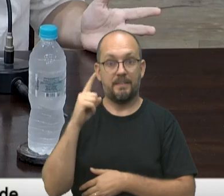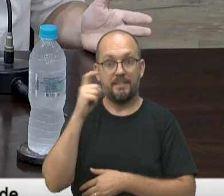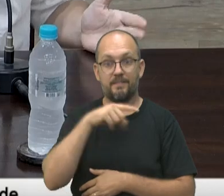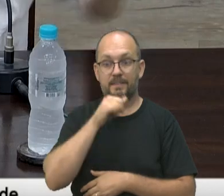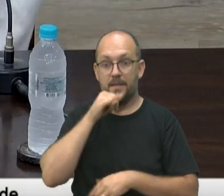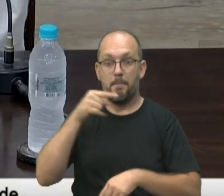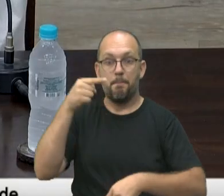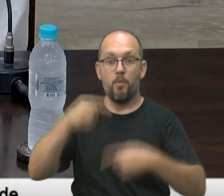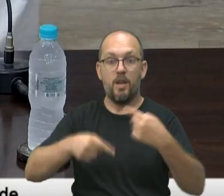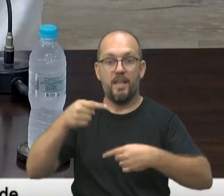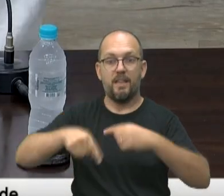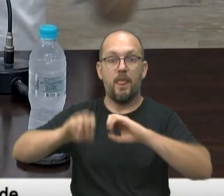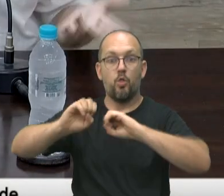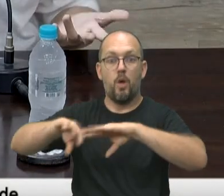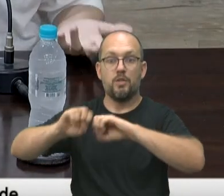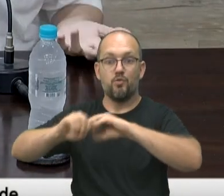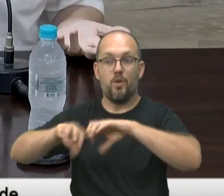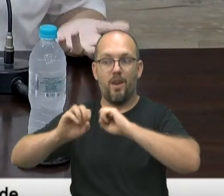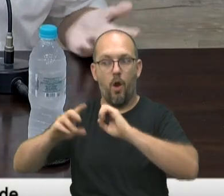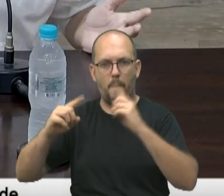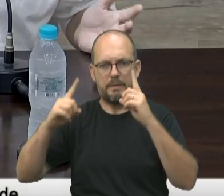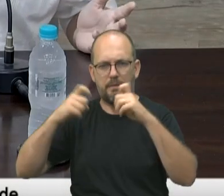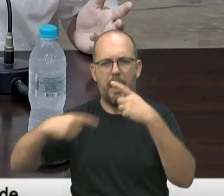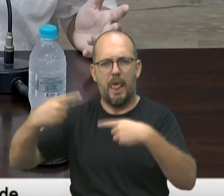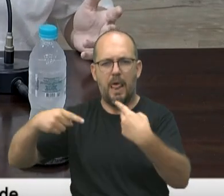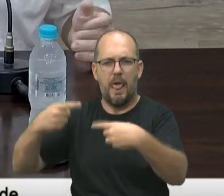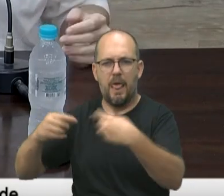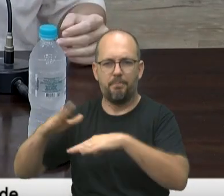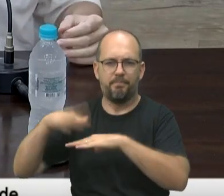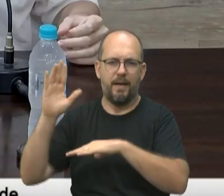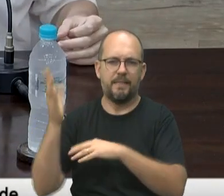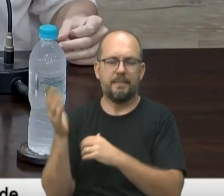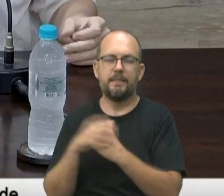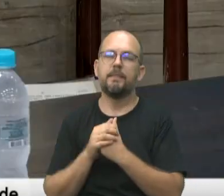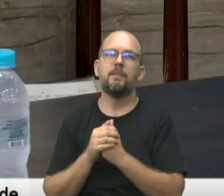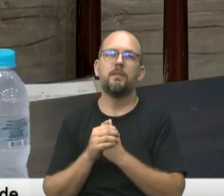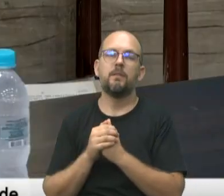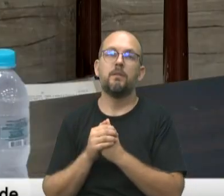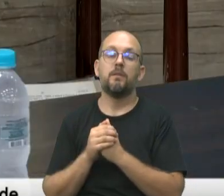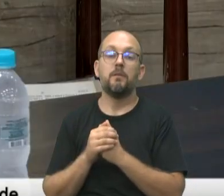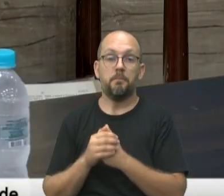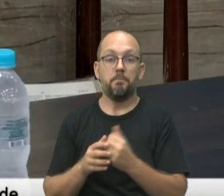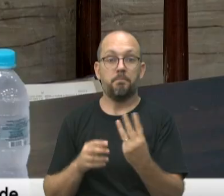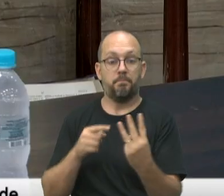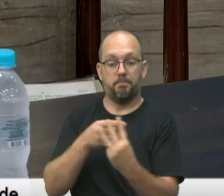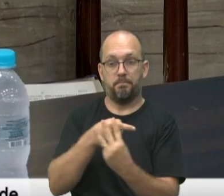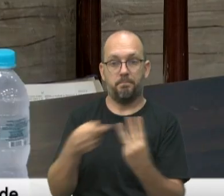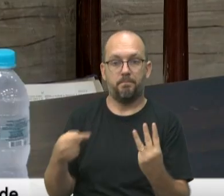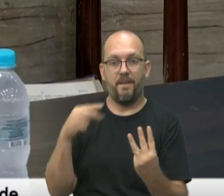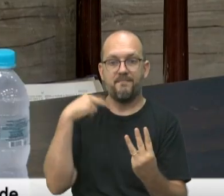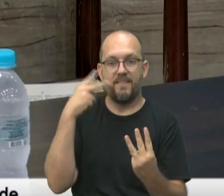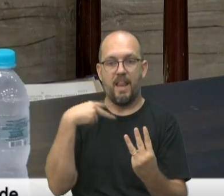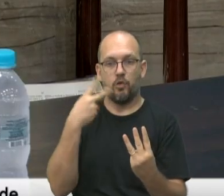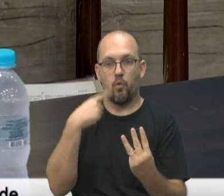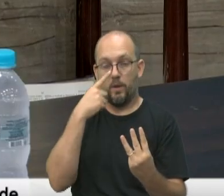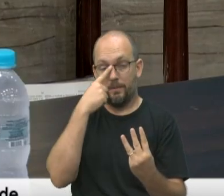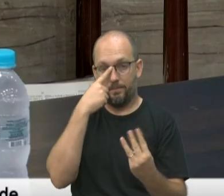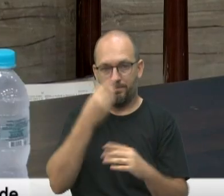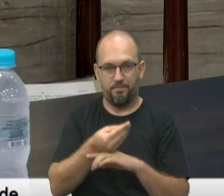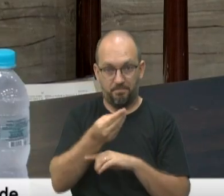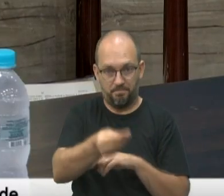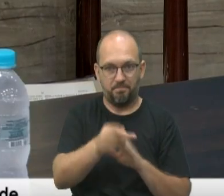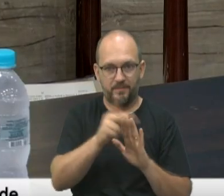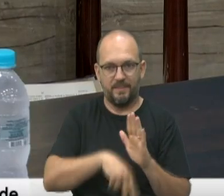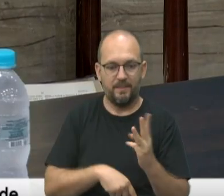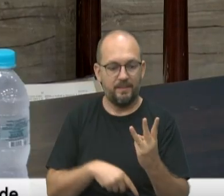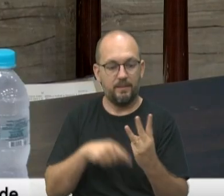educacional, que também deveria ser óbvio, mas infelizmente enfrenta mais resistência. Dos 3 vereadores que apresentaram o projeto,